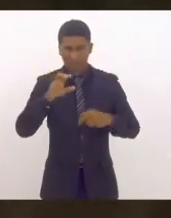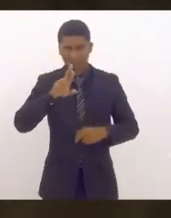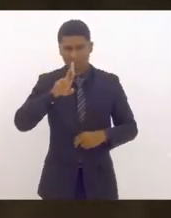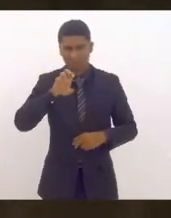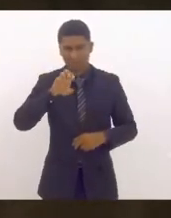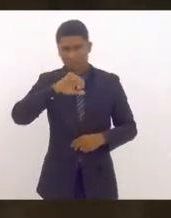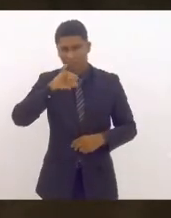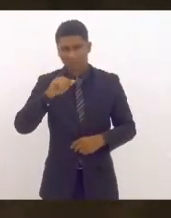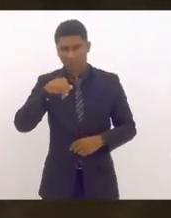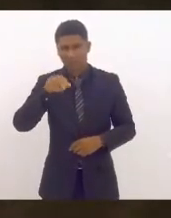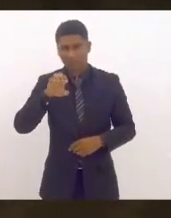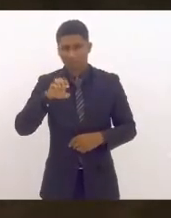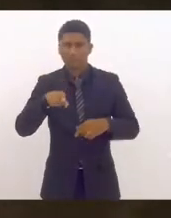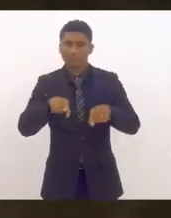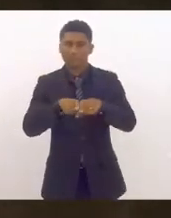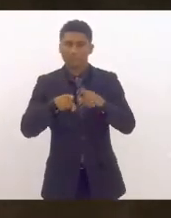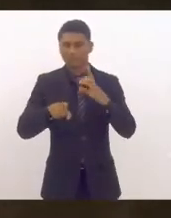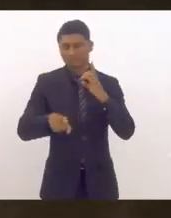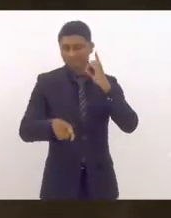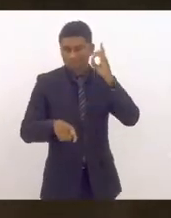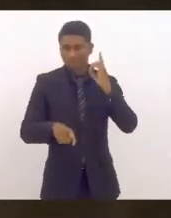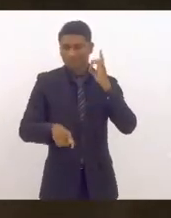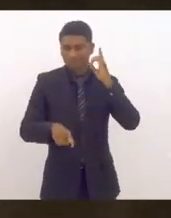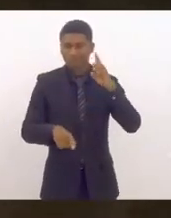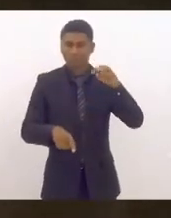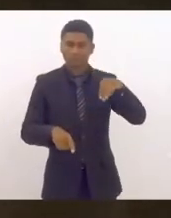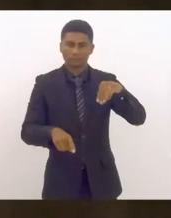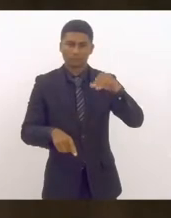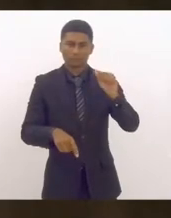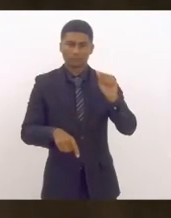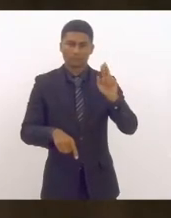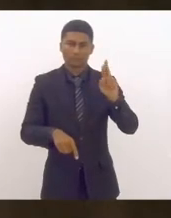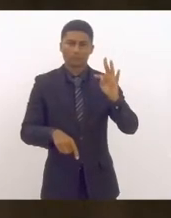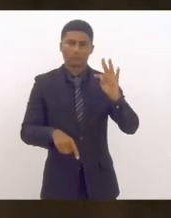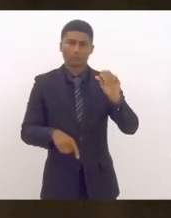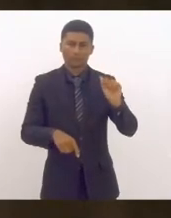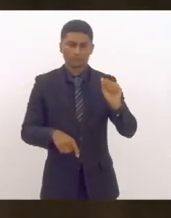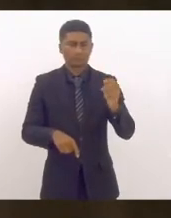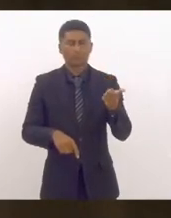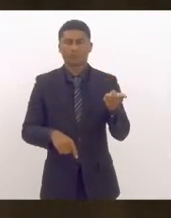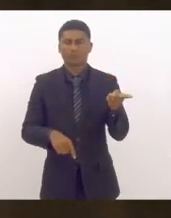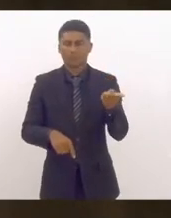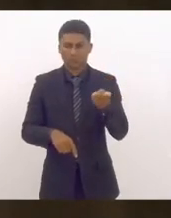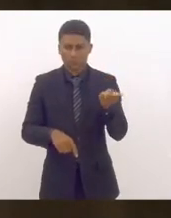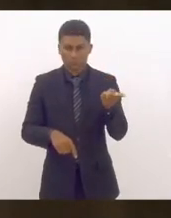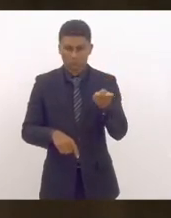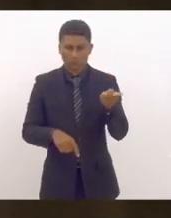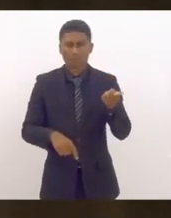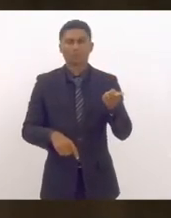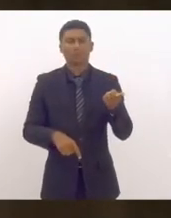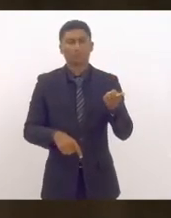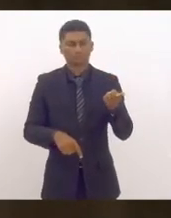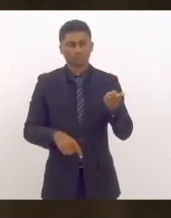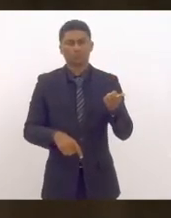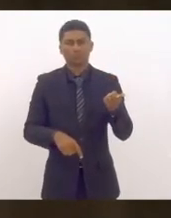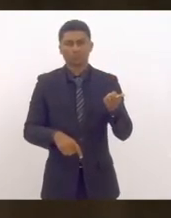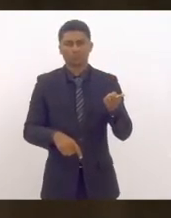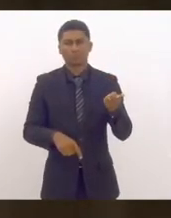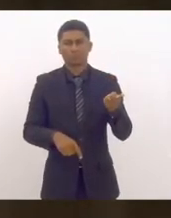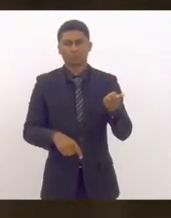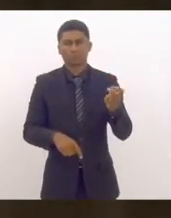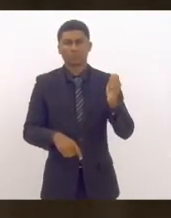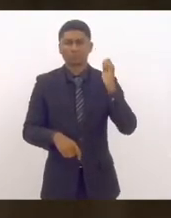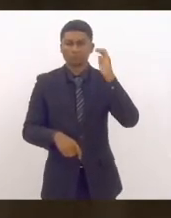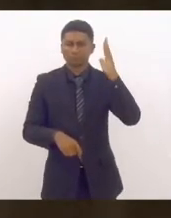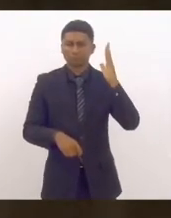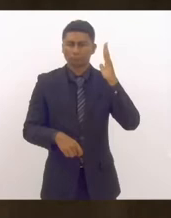e a deputada Marta Rocha foram muito felizes na sustentação e